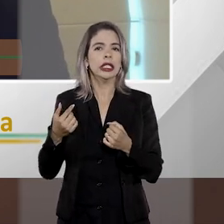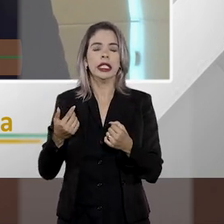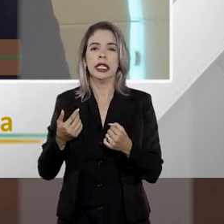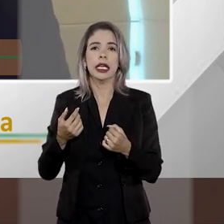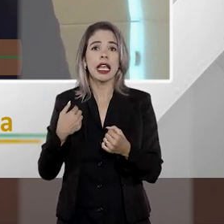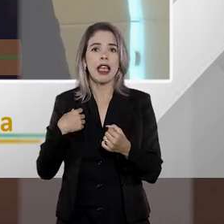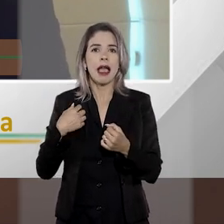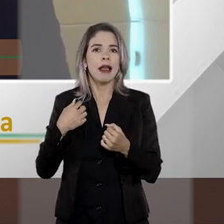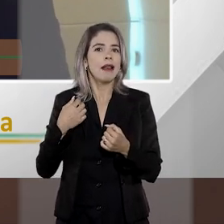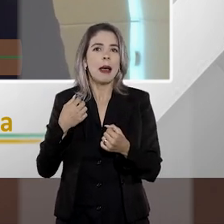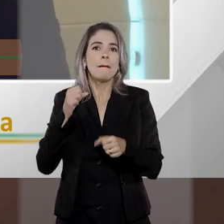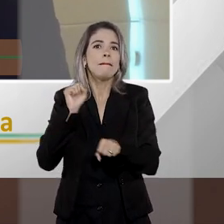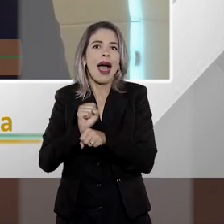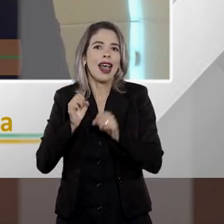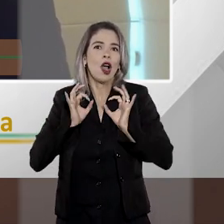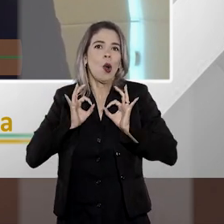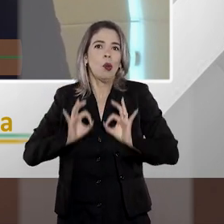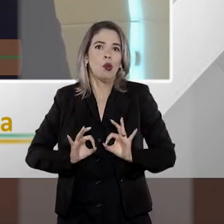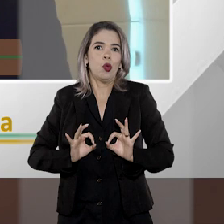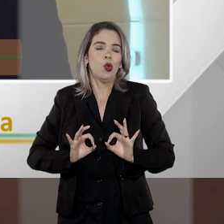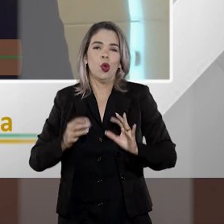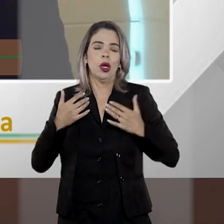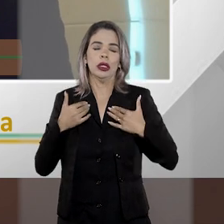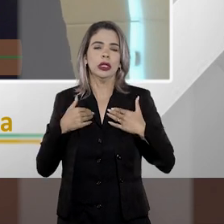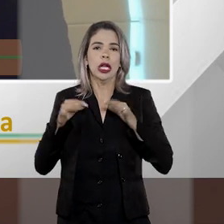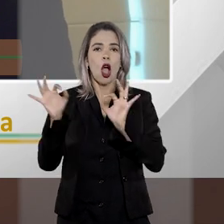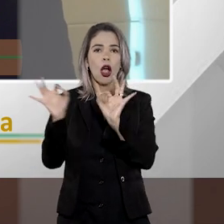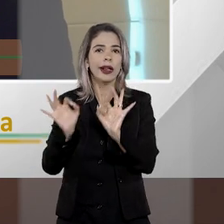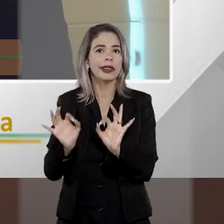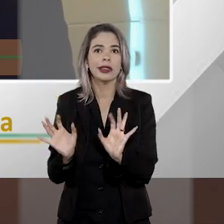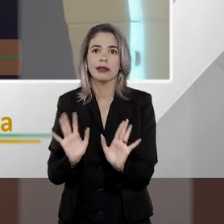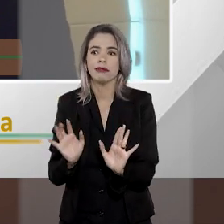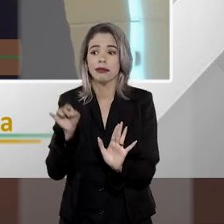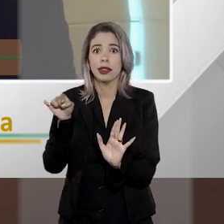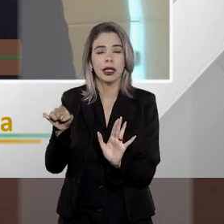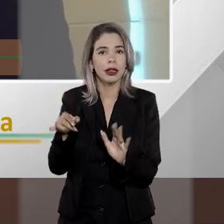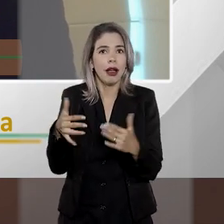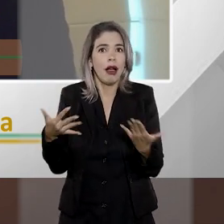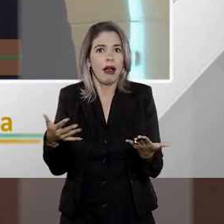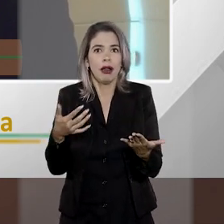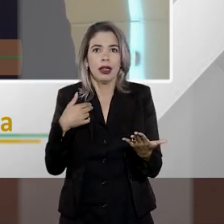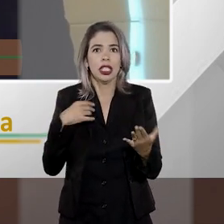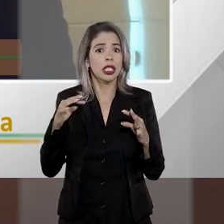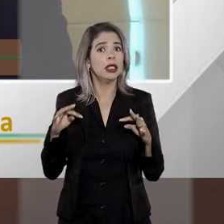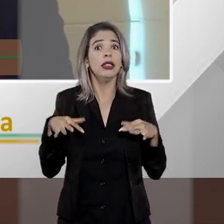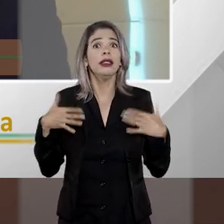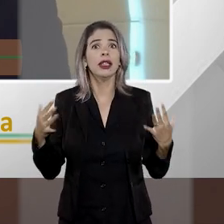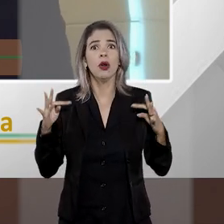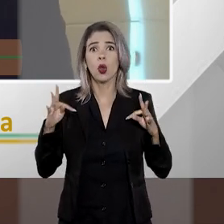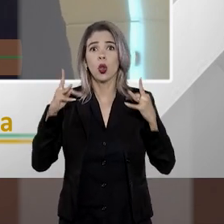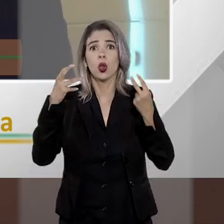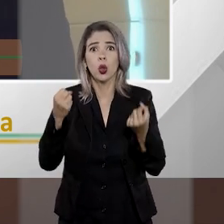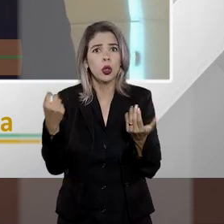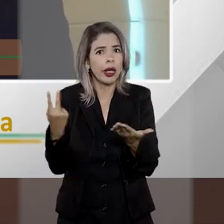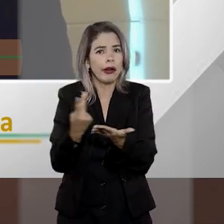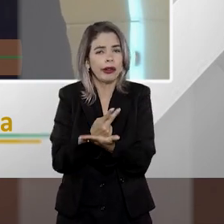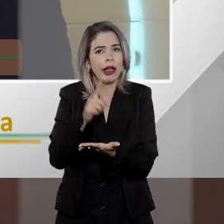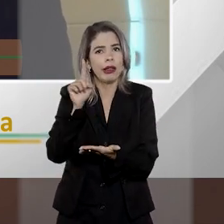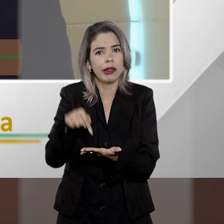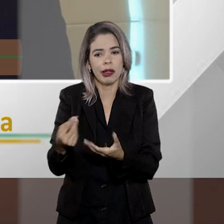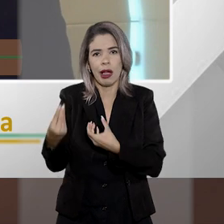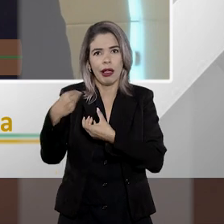a disciplina ou a ordem, então é esse tipo de episódio, ou seja, não é todo qualquer incidente que